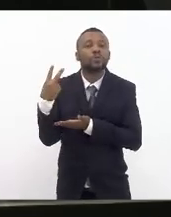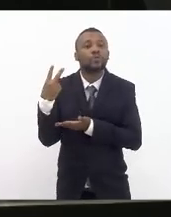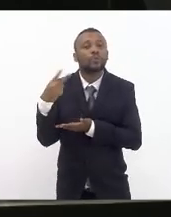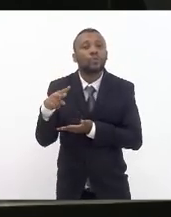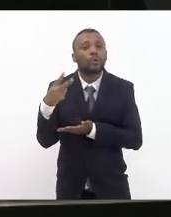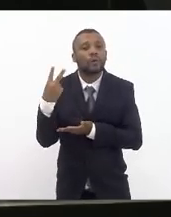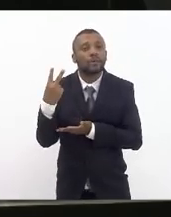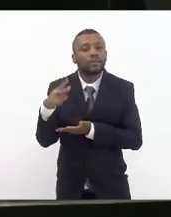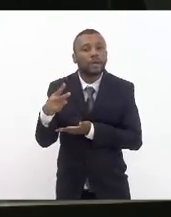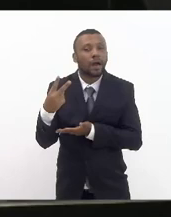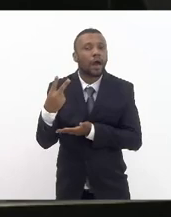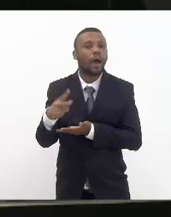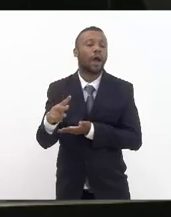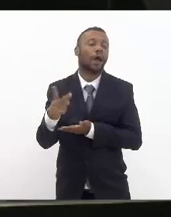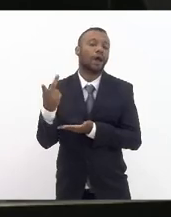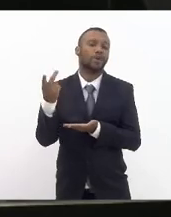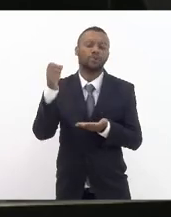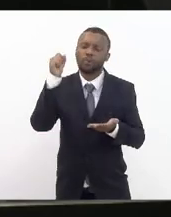R$ 2,00,